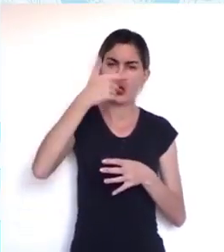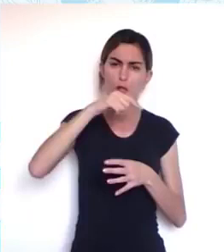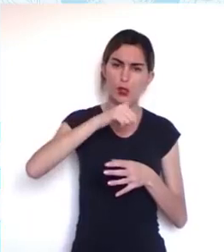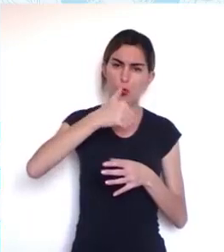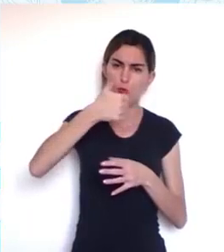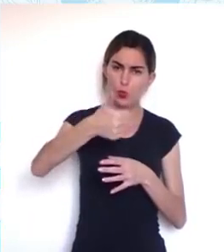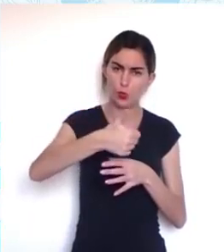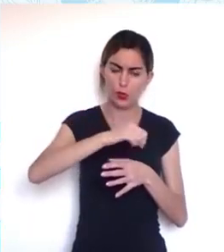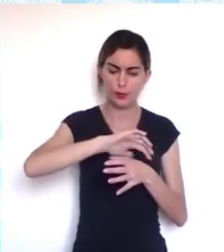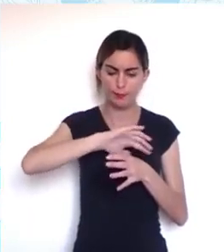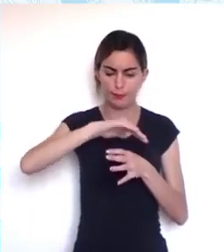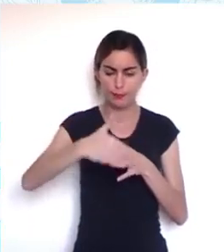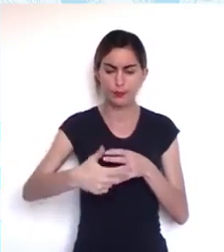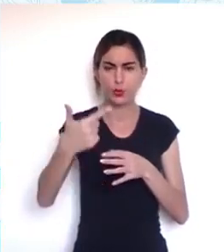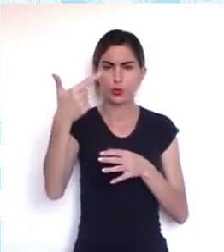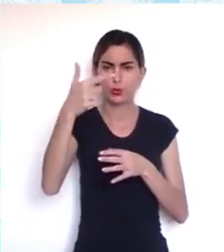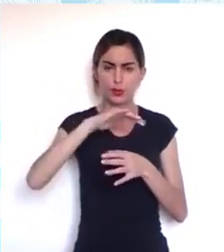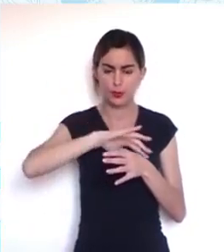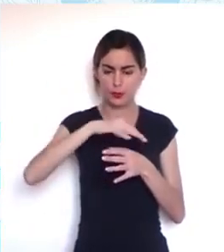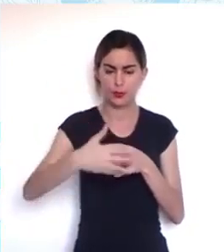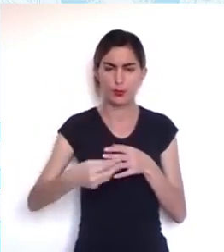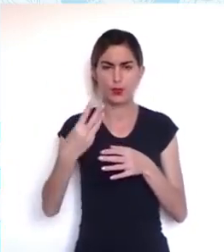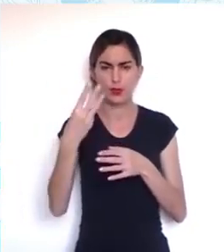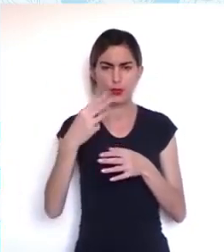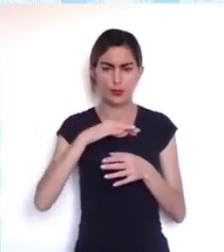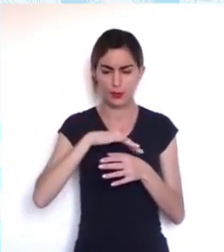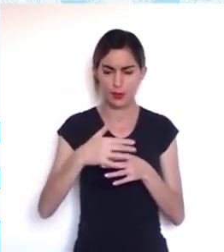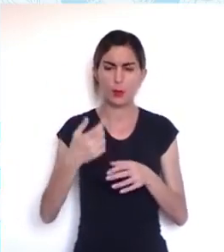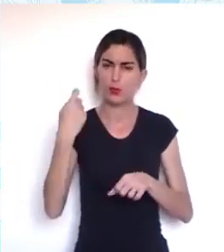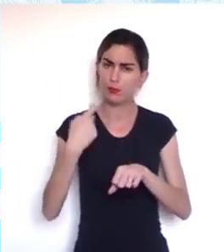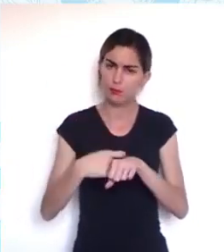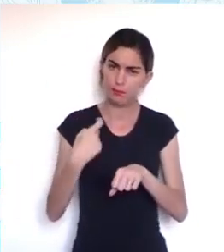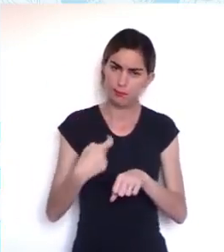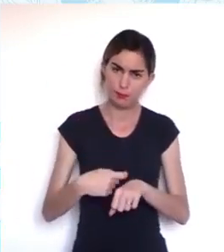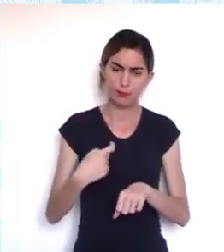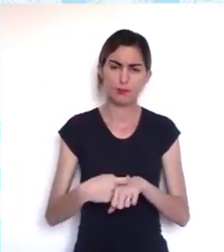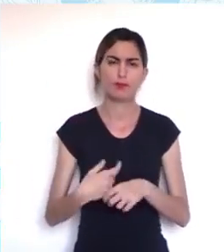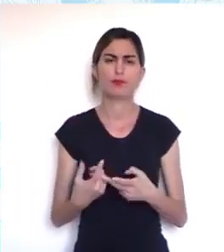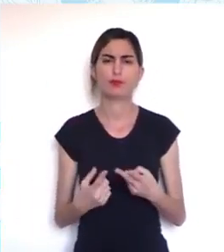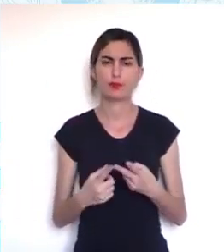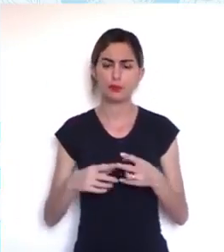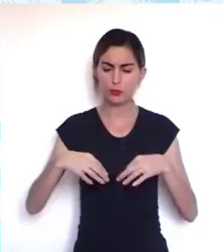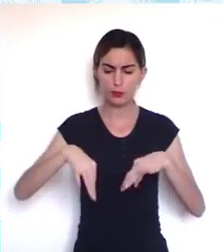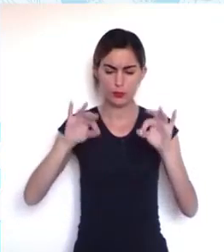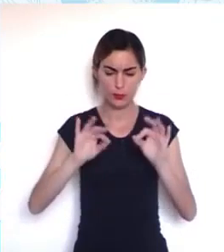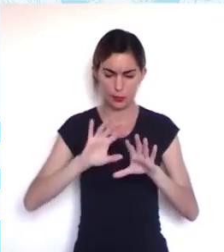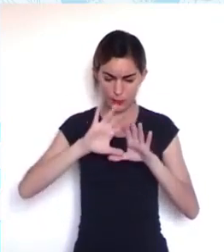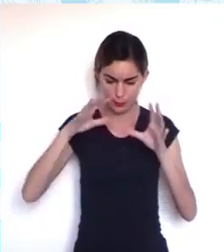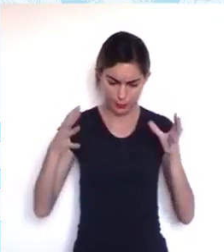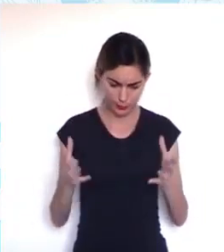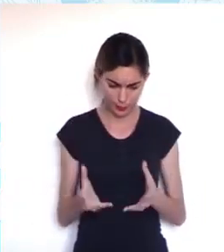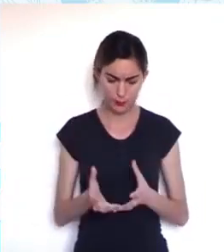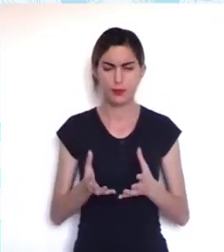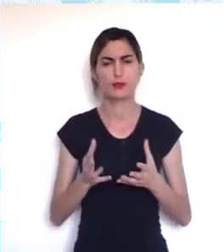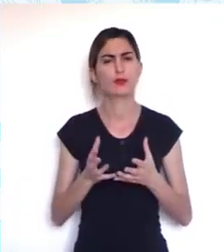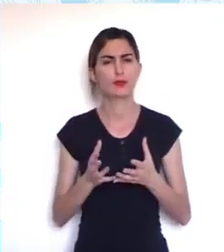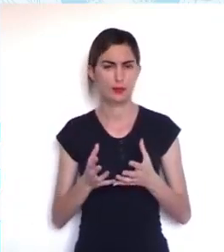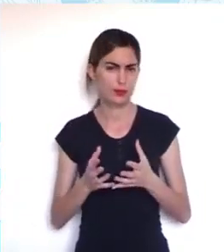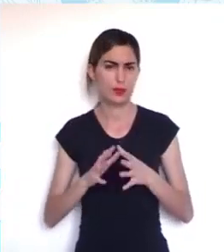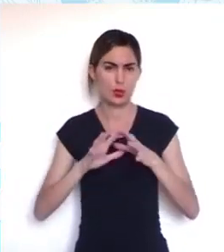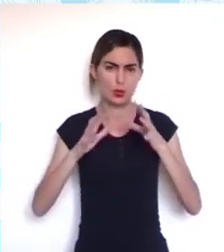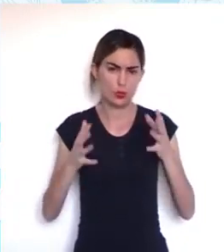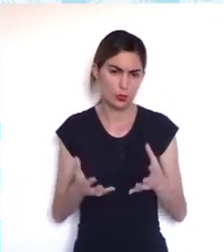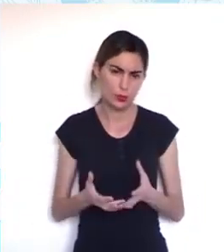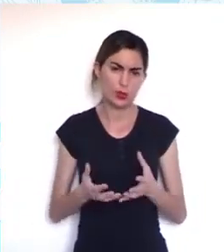crosta terrestre ela pode estar ali, ó, solidificada. Quando se vai se falar do manto, tem o manto inferior,